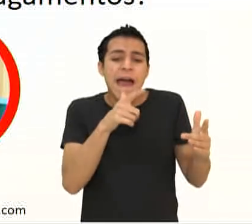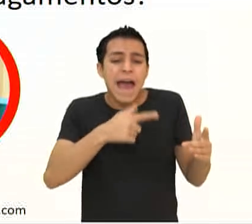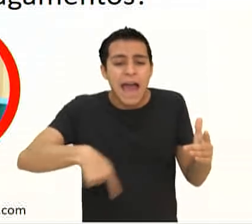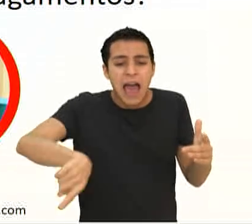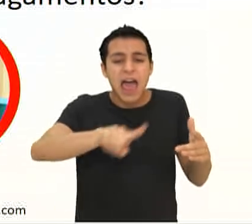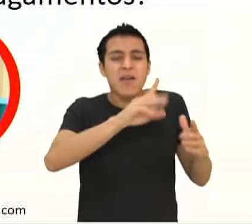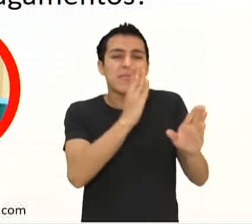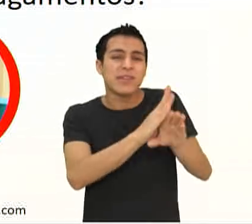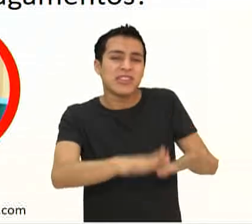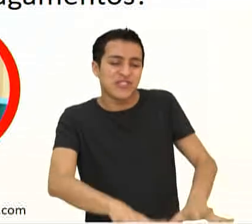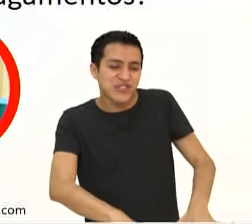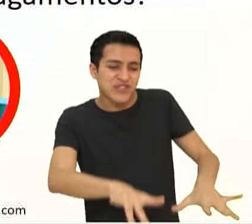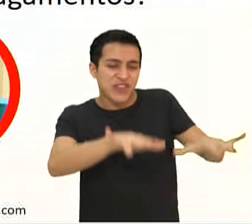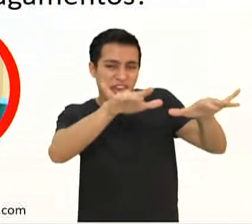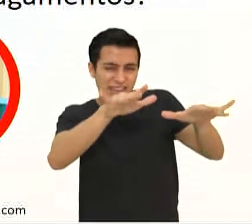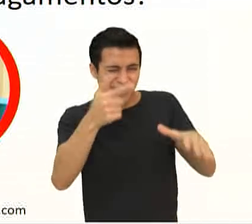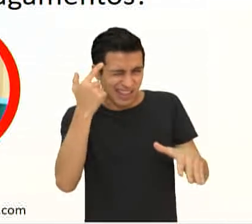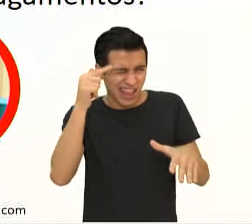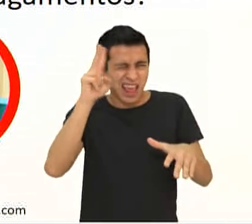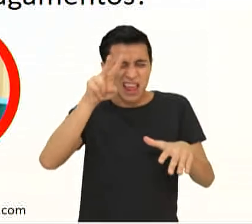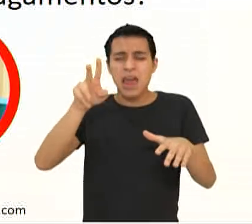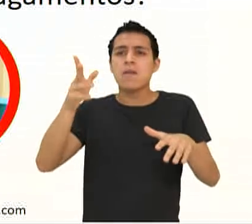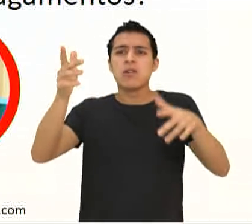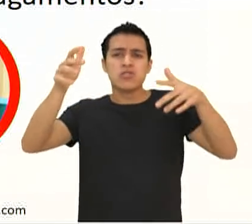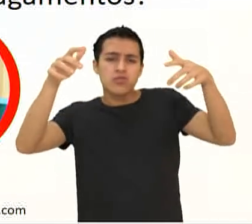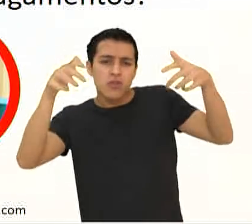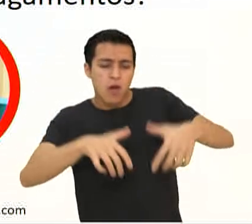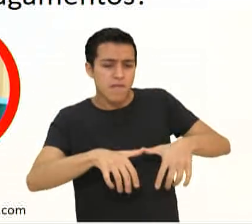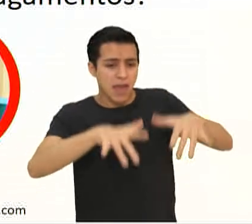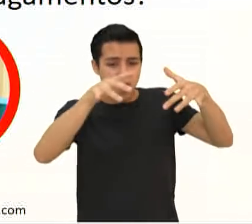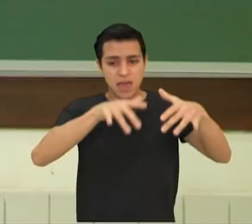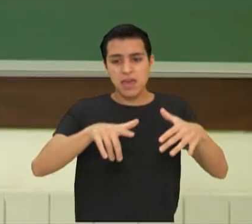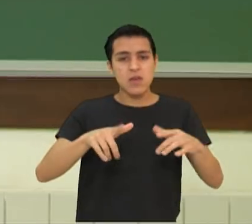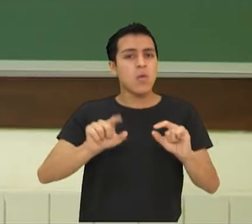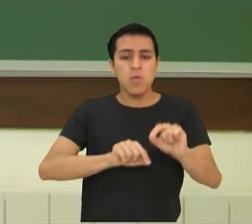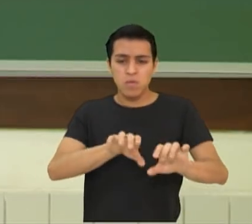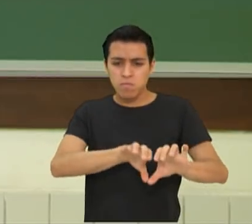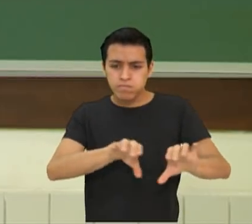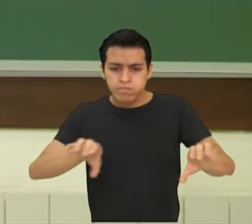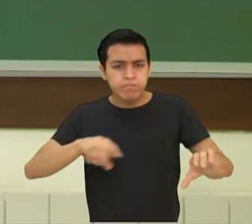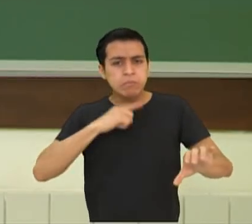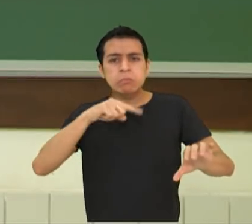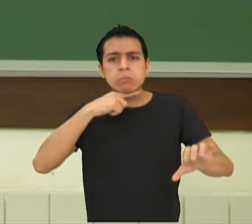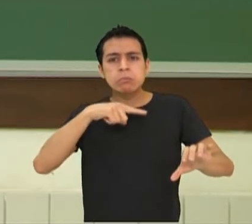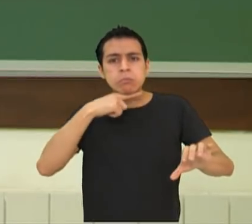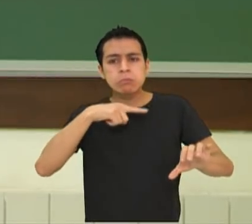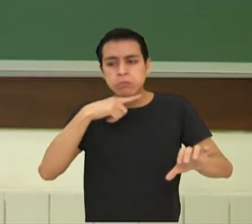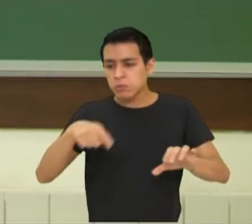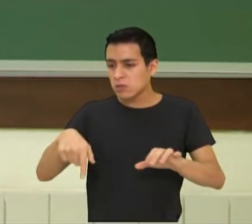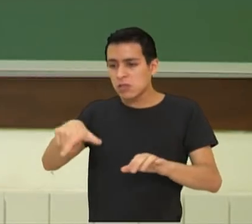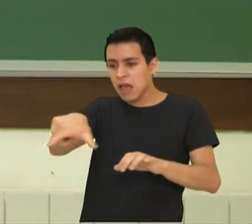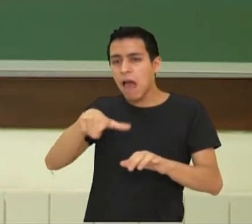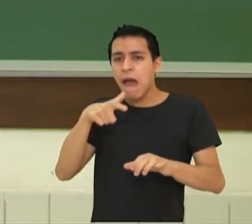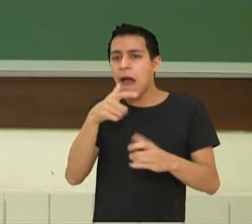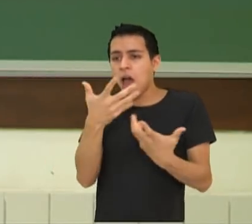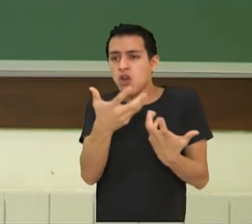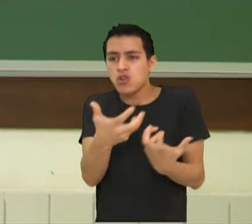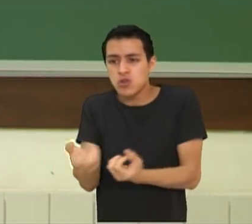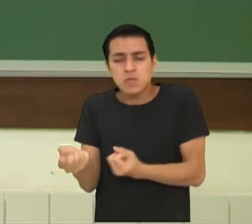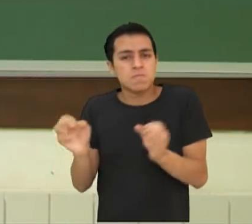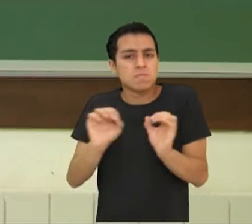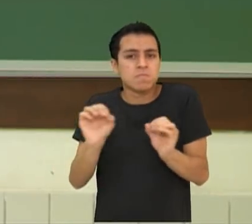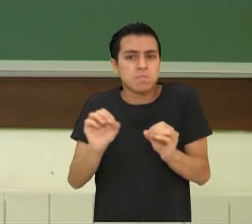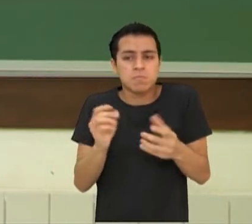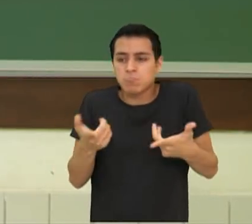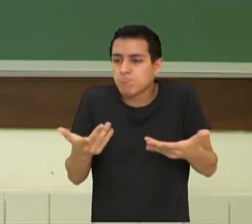de enchente. Às vezes chove demais, o esgoto não dá conta e as canaletas pluviais não dão conta de escoar aquela água